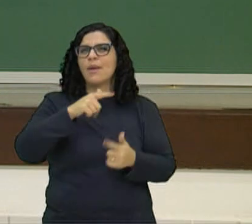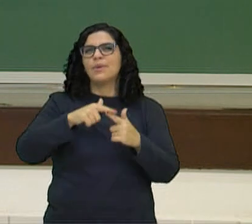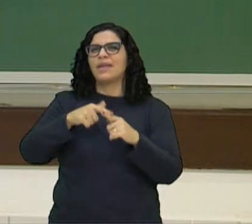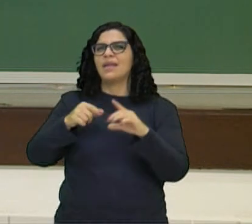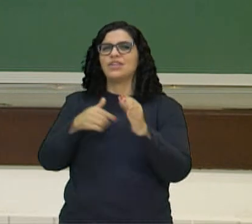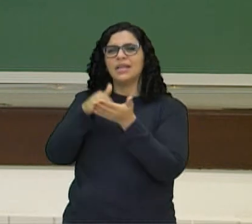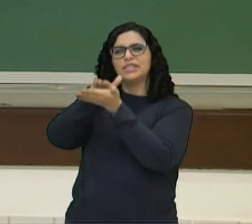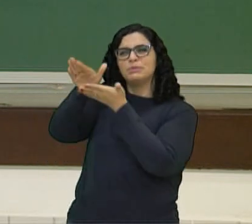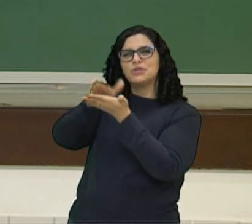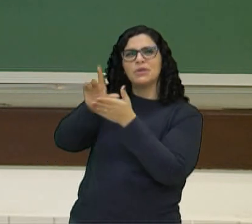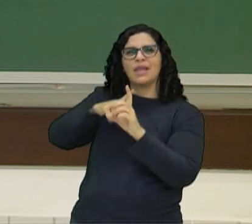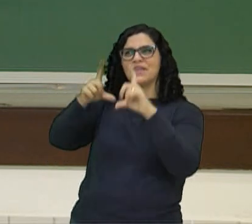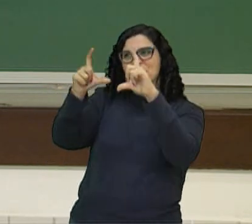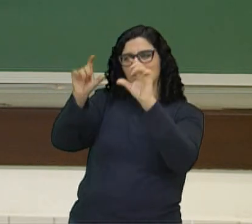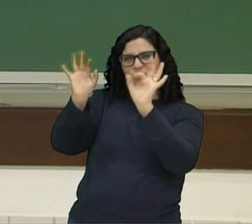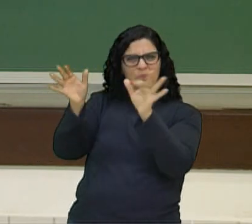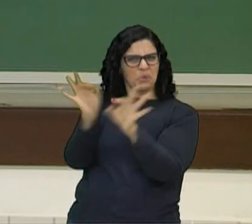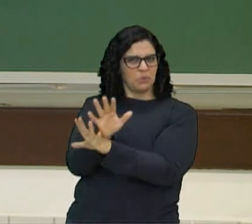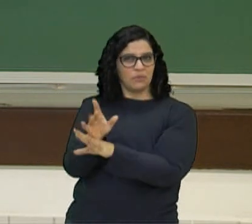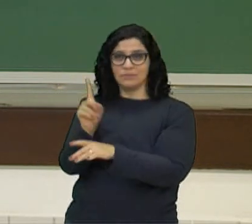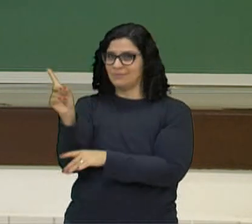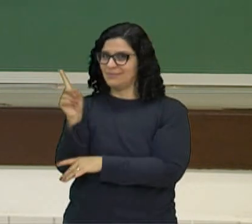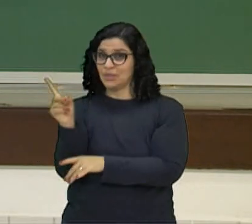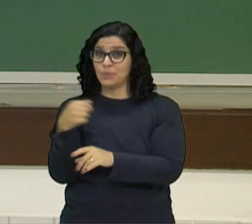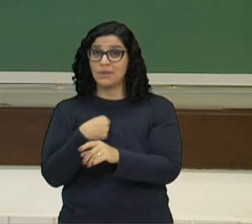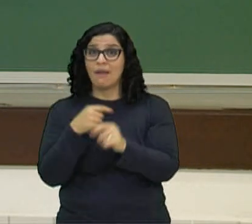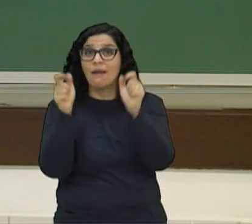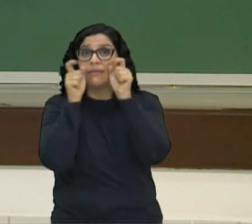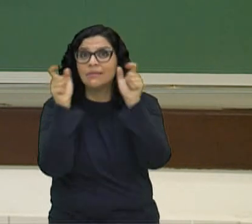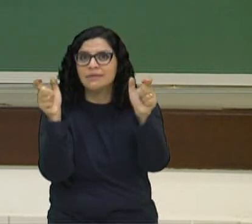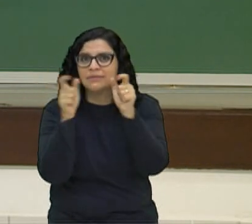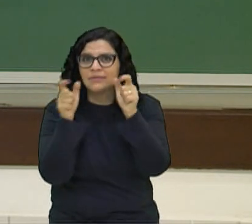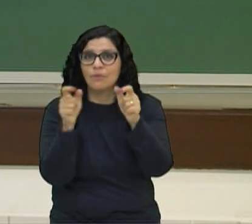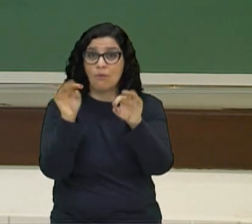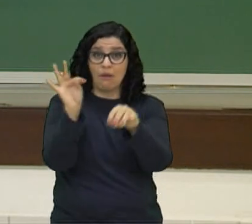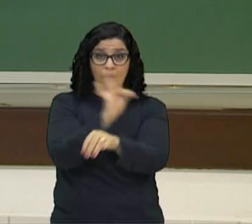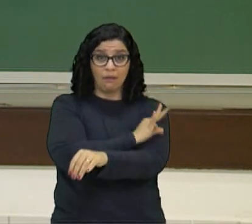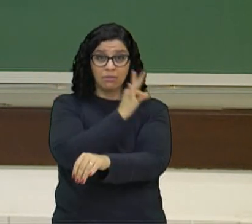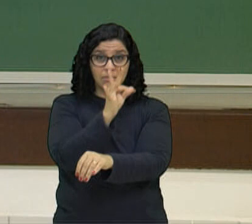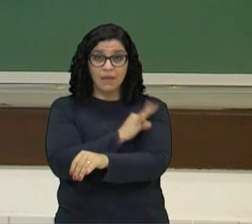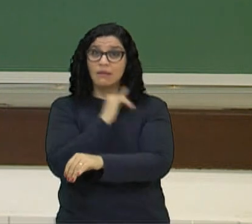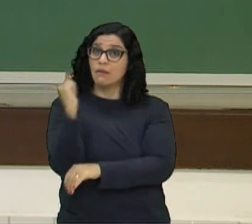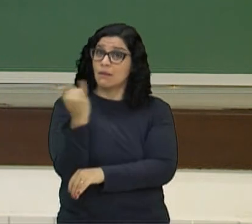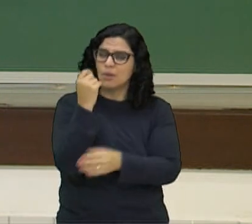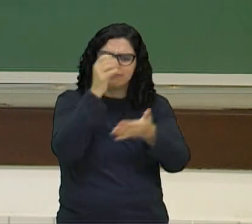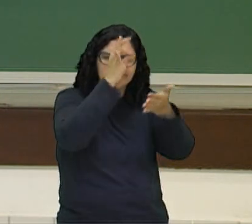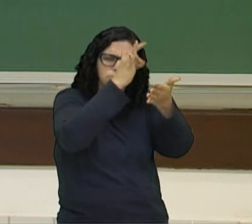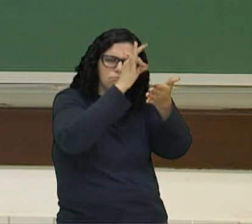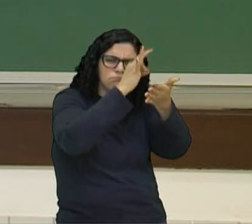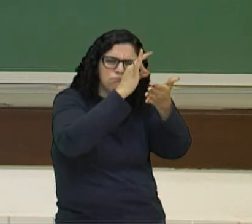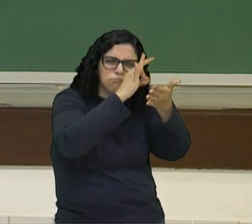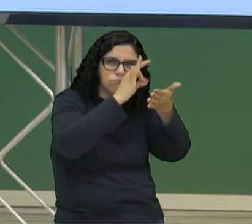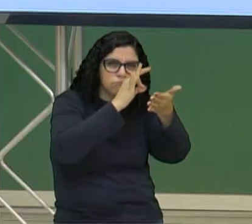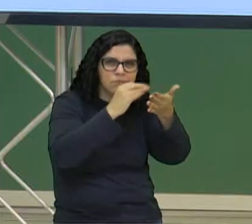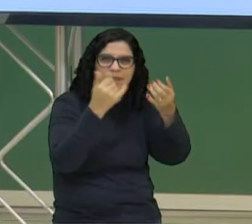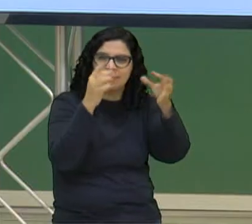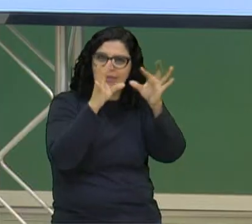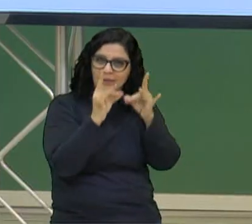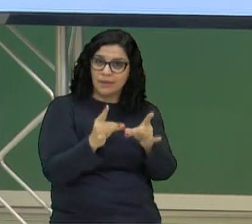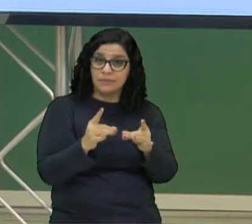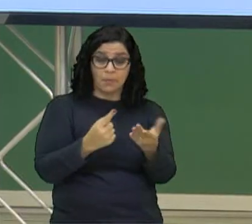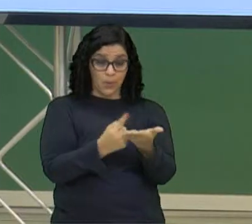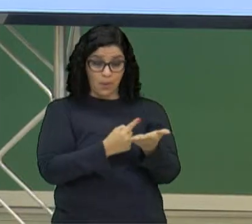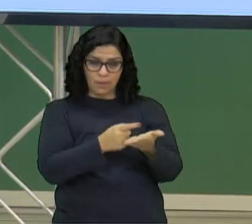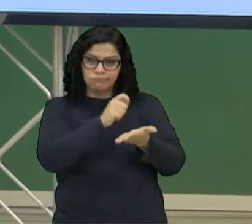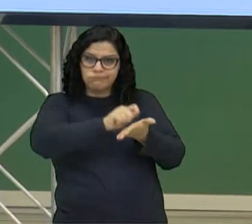surgiu uma impressora e máquina fotográfica. Presta bem atenção. A técnica, ela é importante. E por último, estar com o caderno